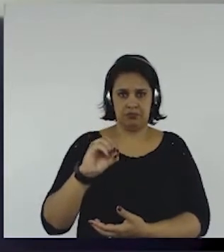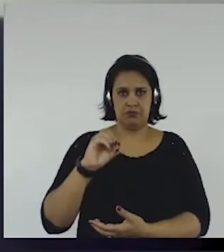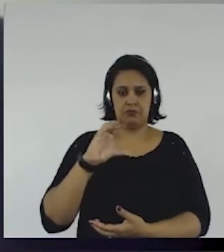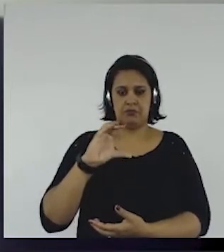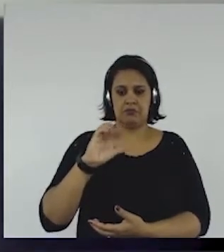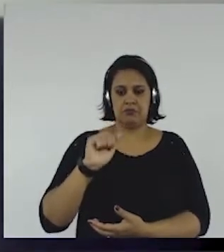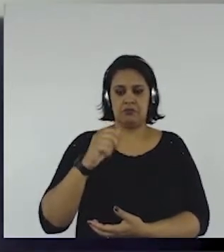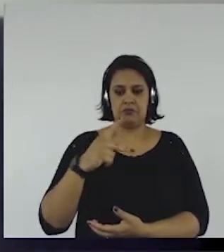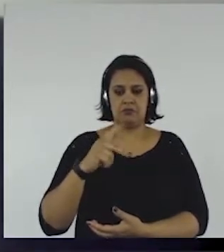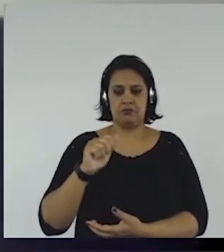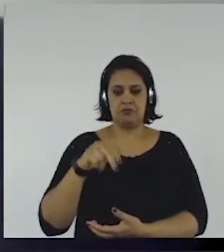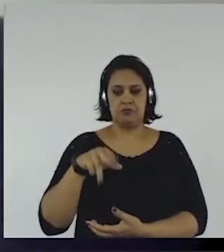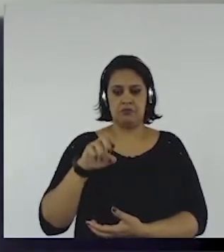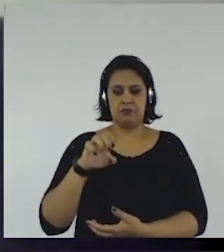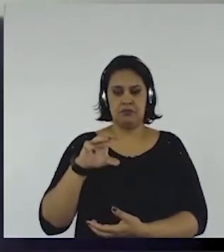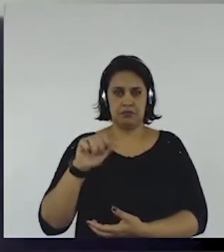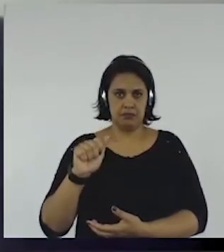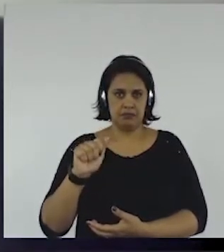Souza, deixou para o direito.